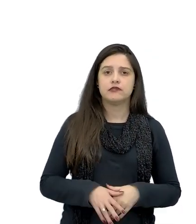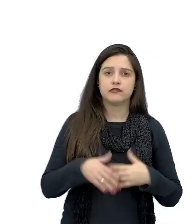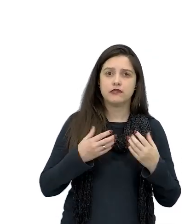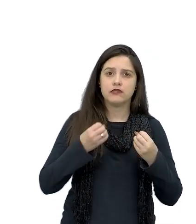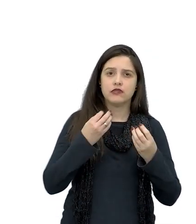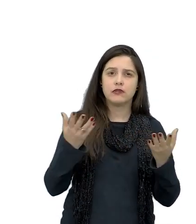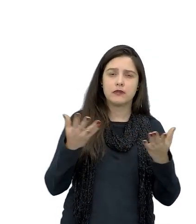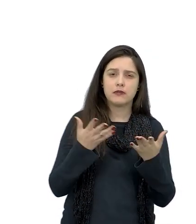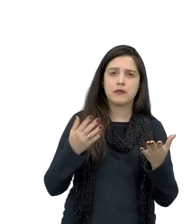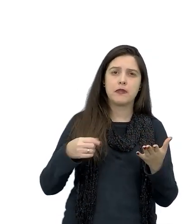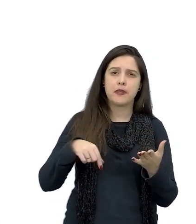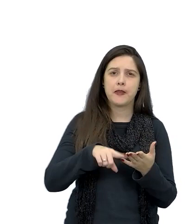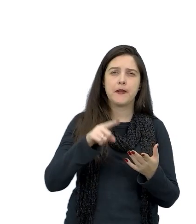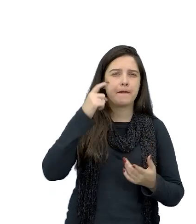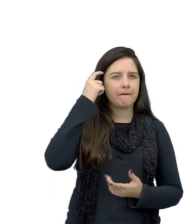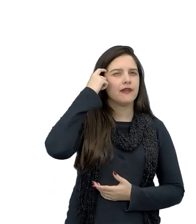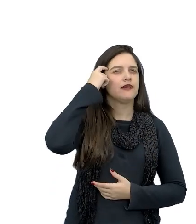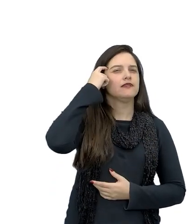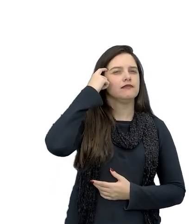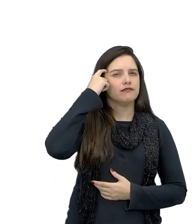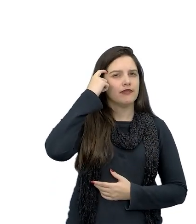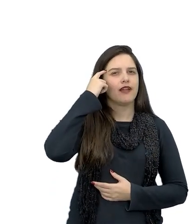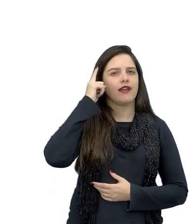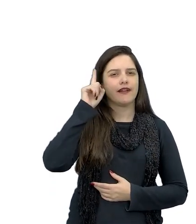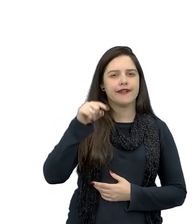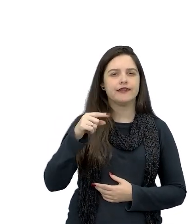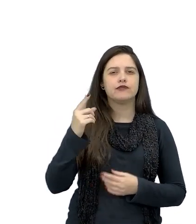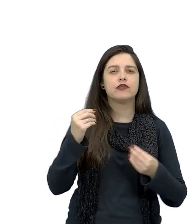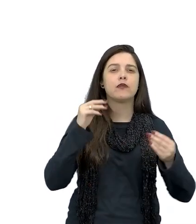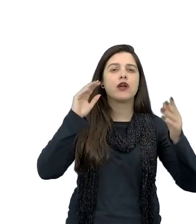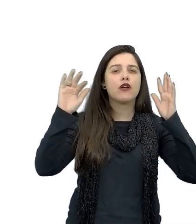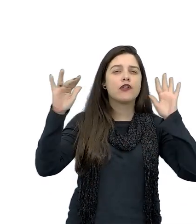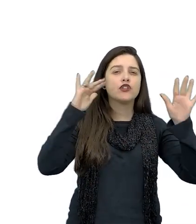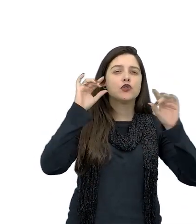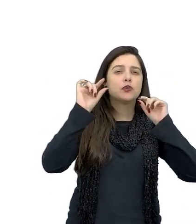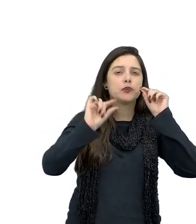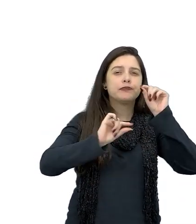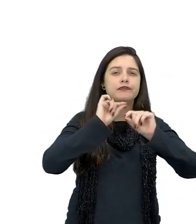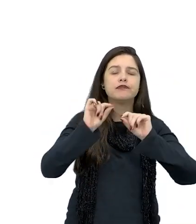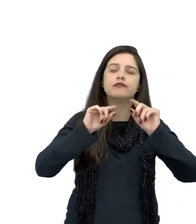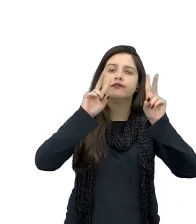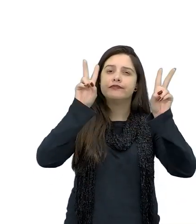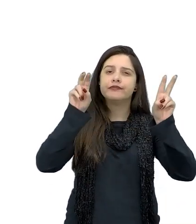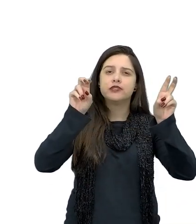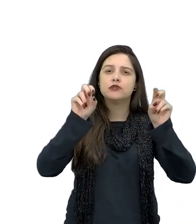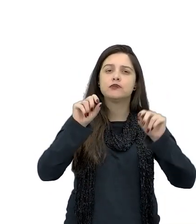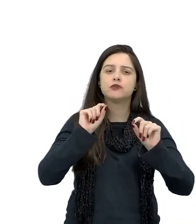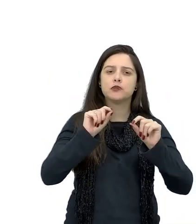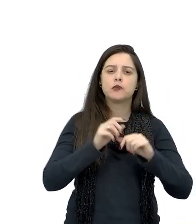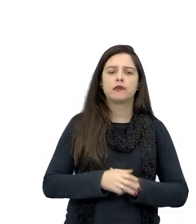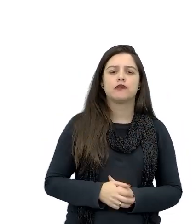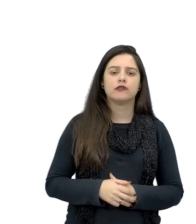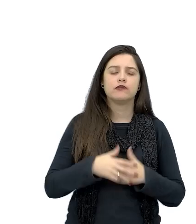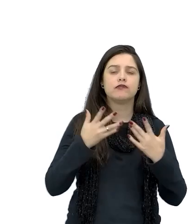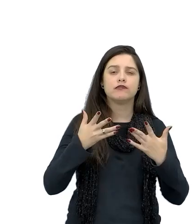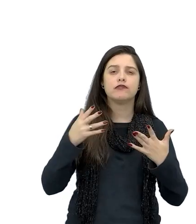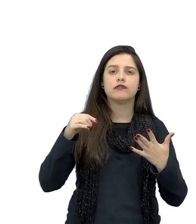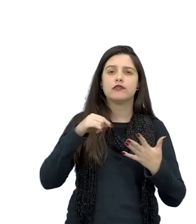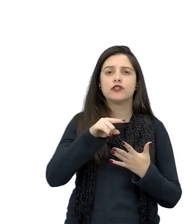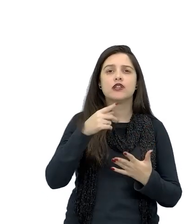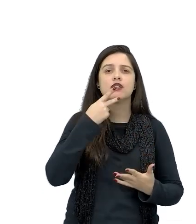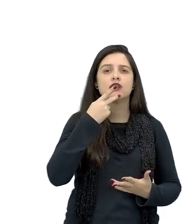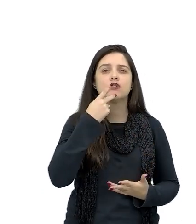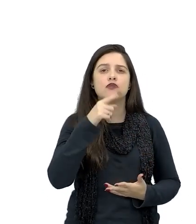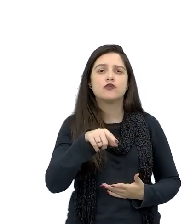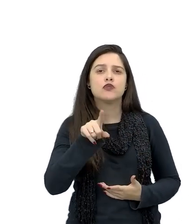Bem, após vocês pensarem, né, vamos refletir um pouquinho a respeito dessa minha escolha. quero lhes dizer,